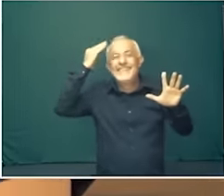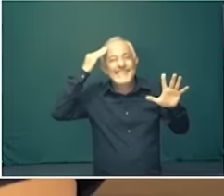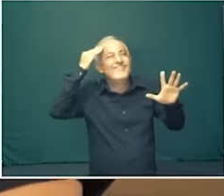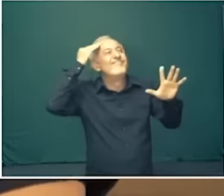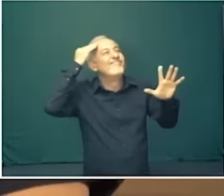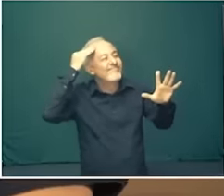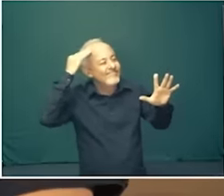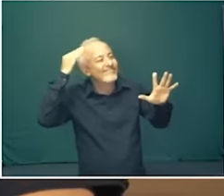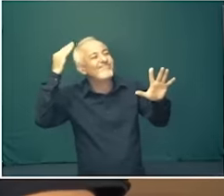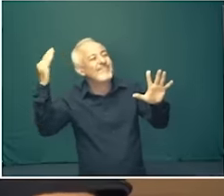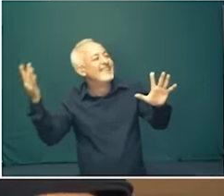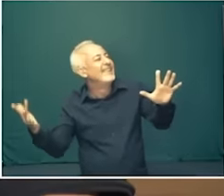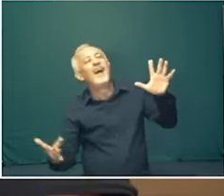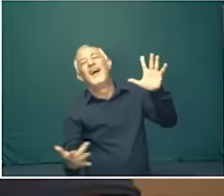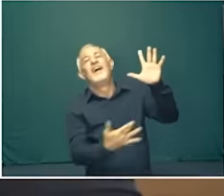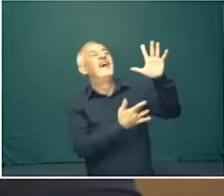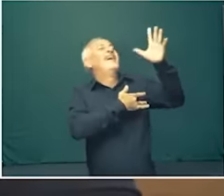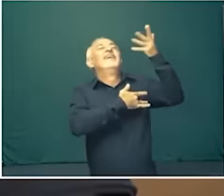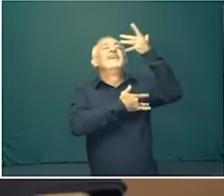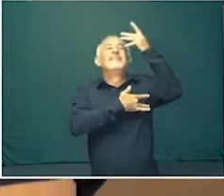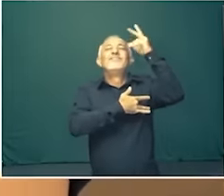cortou meu